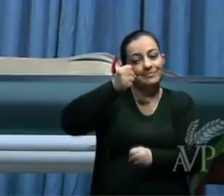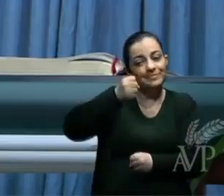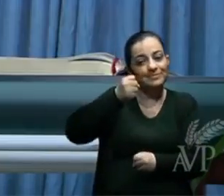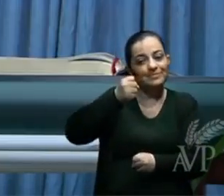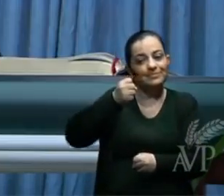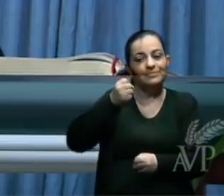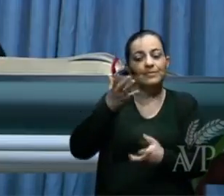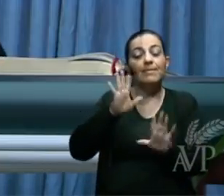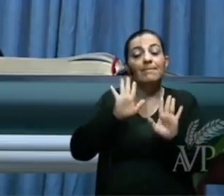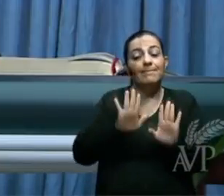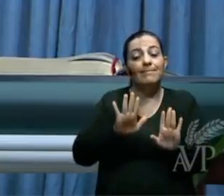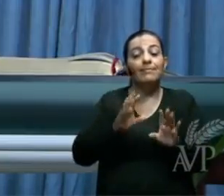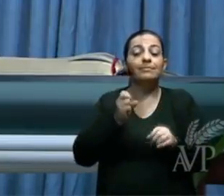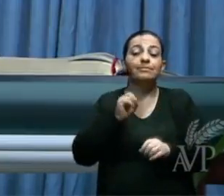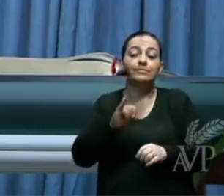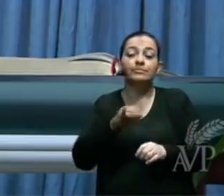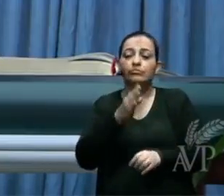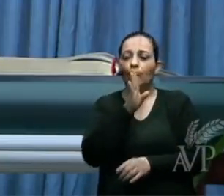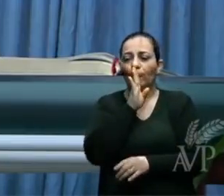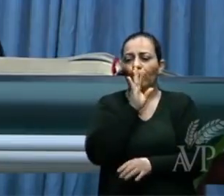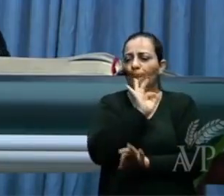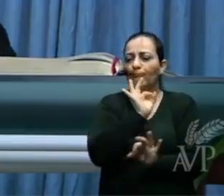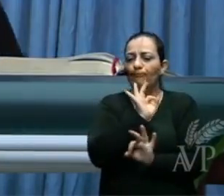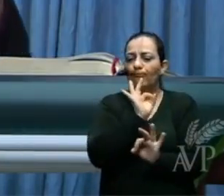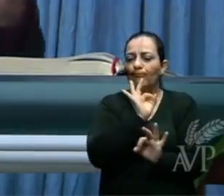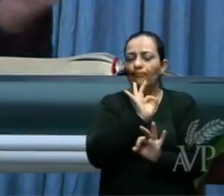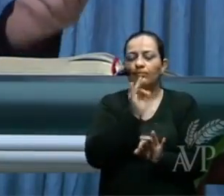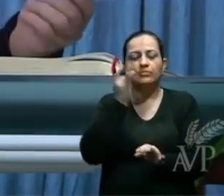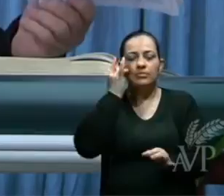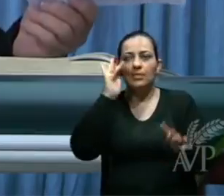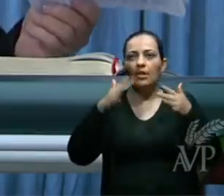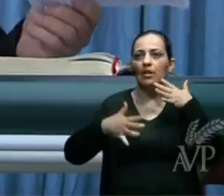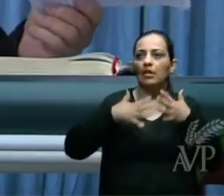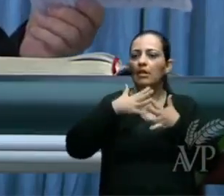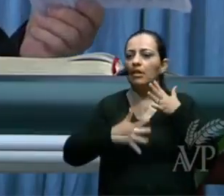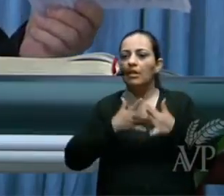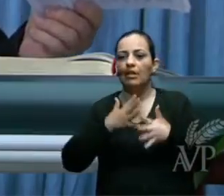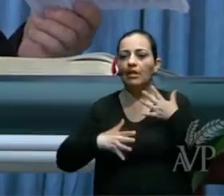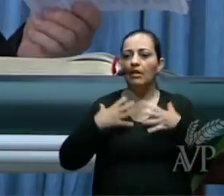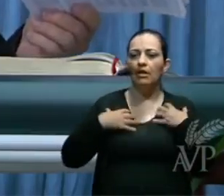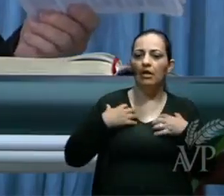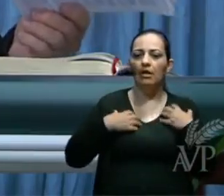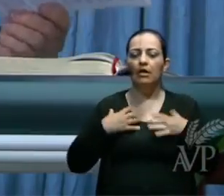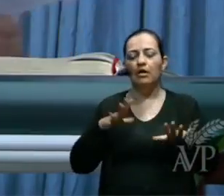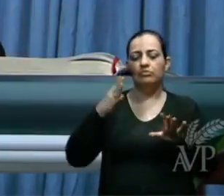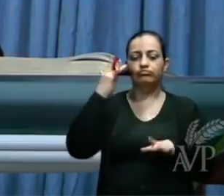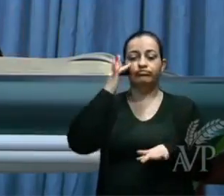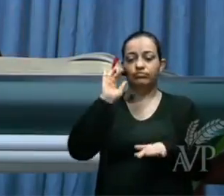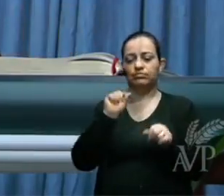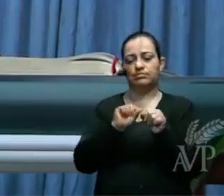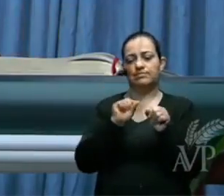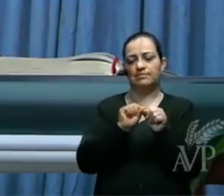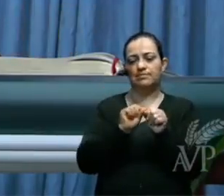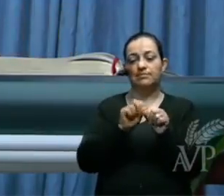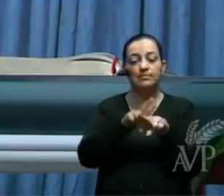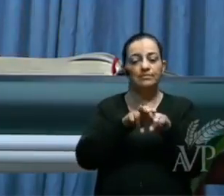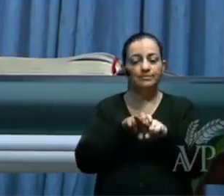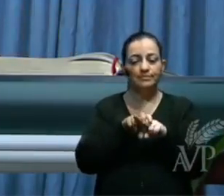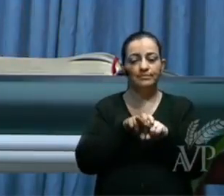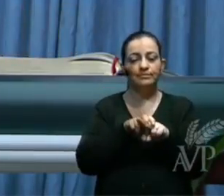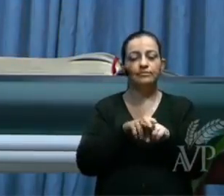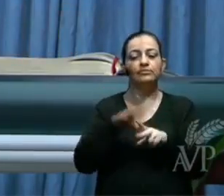mas se não dissesse nada você não sabia o que fazer por isso